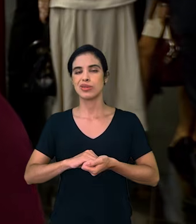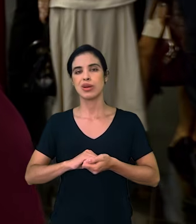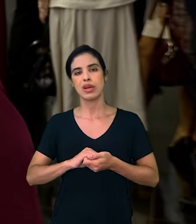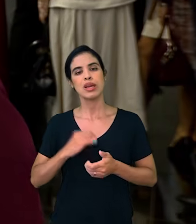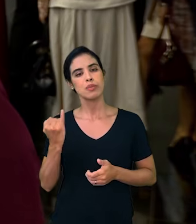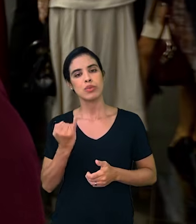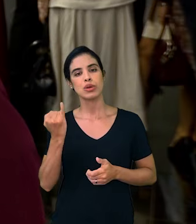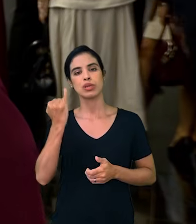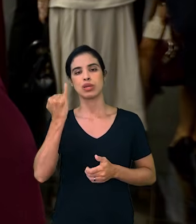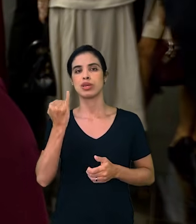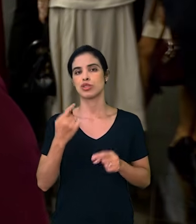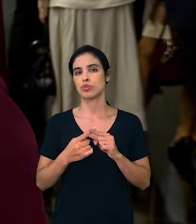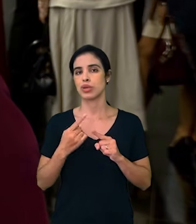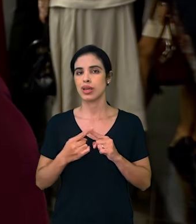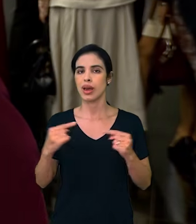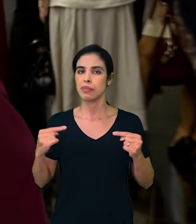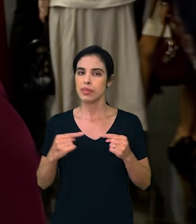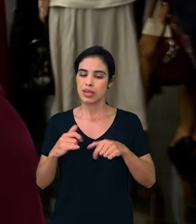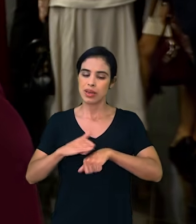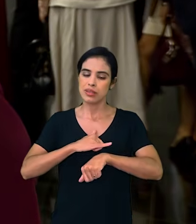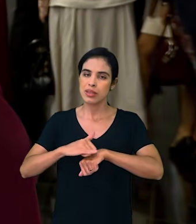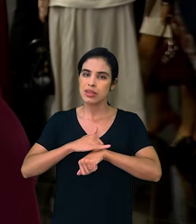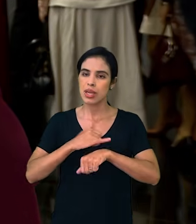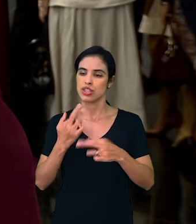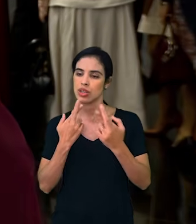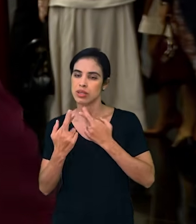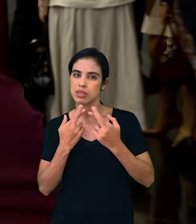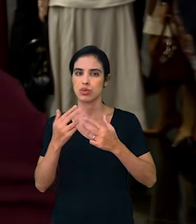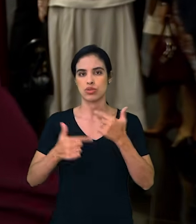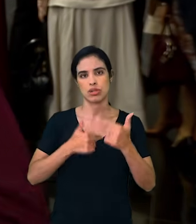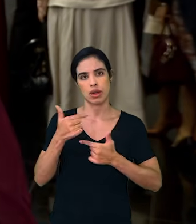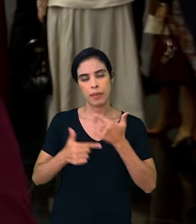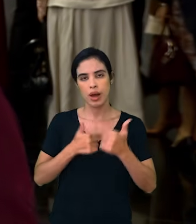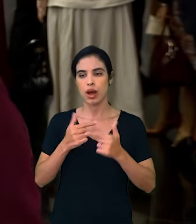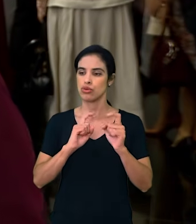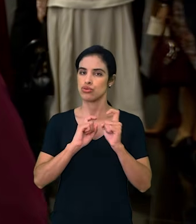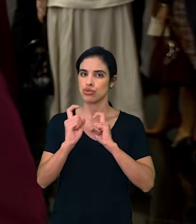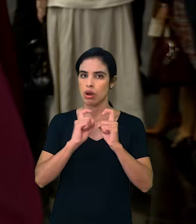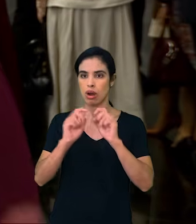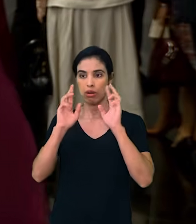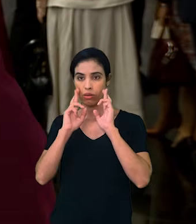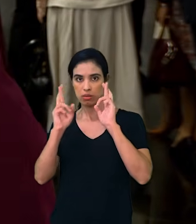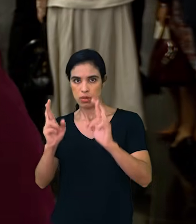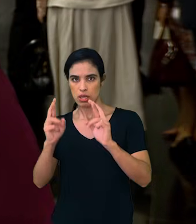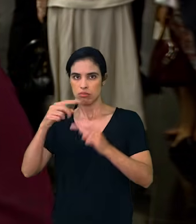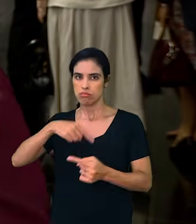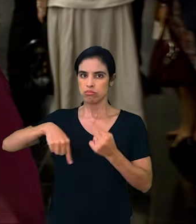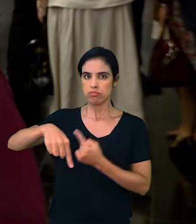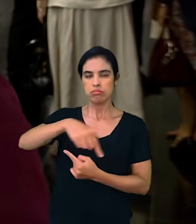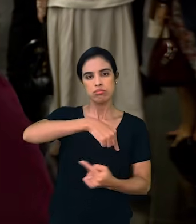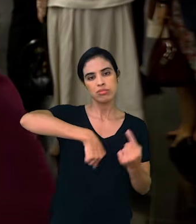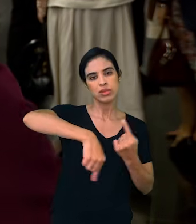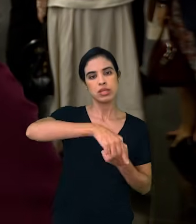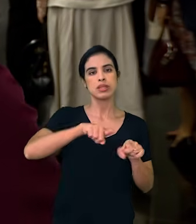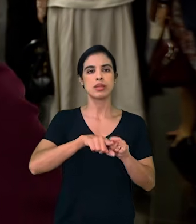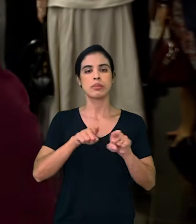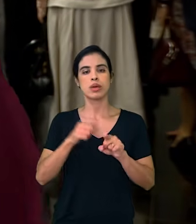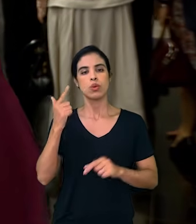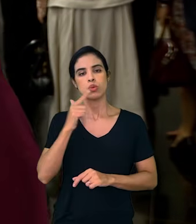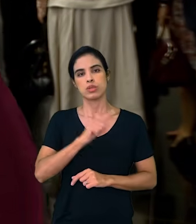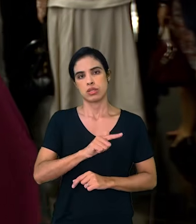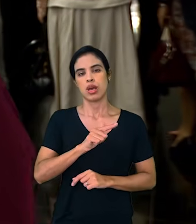nossa estratégia de relações de trabalho, de relações sindicais, que é a busca do diálogo, do respeito entre as partes e da construção